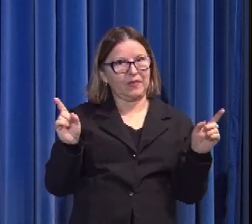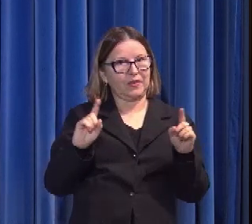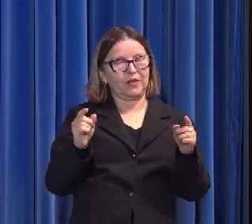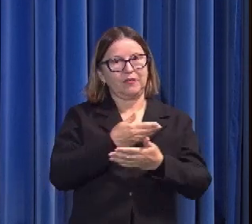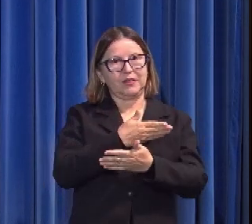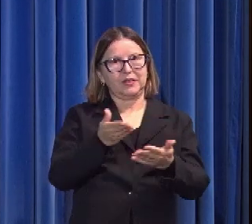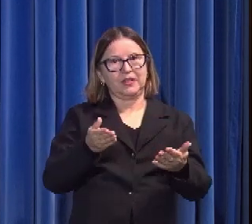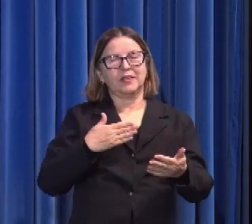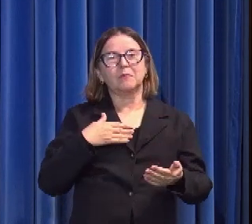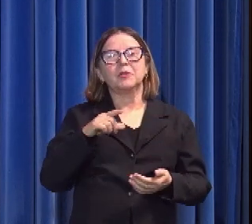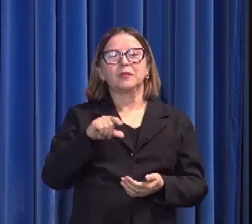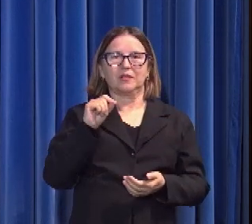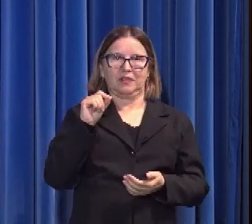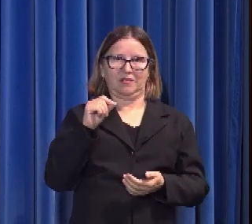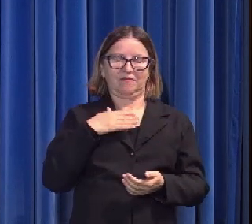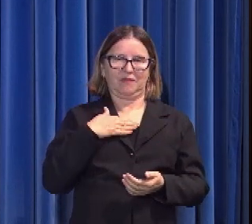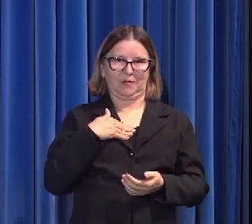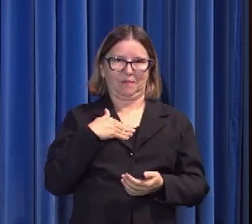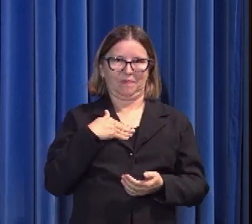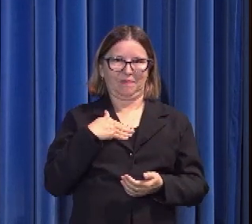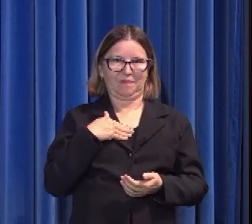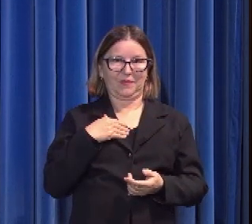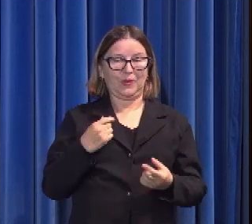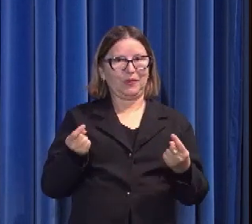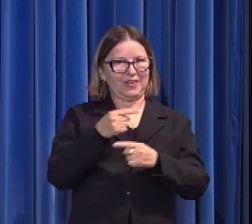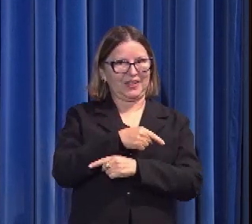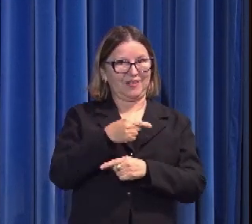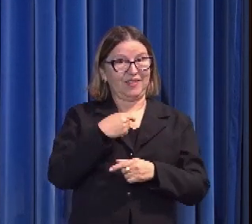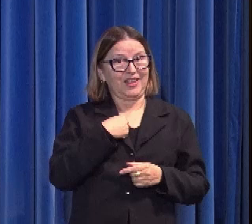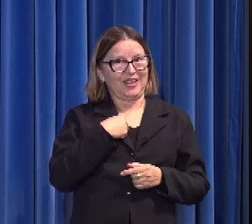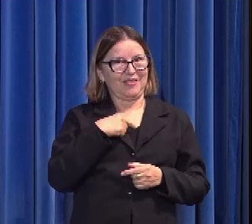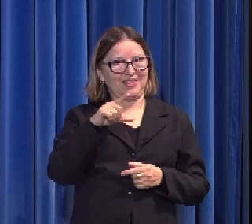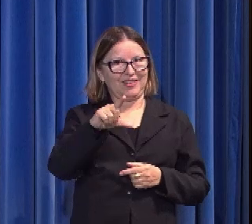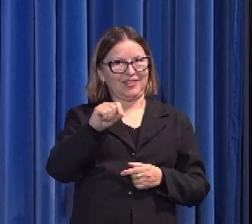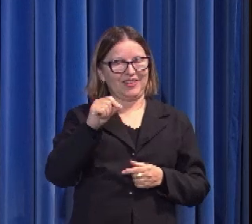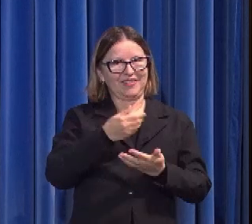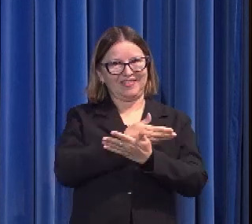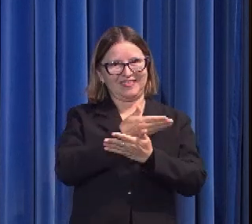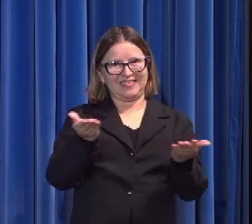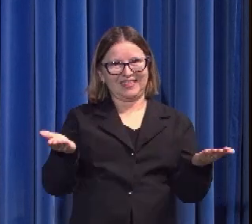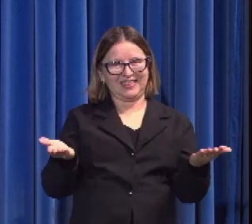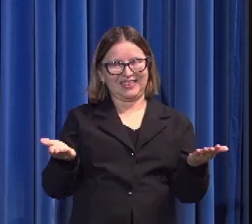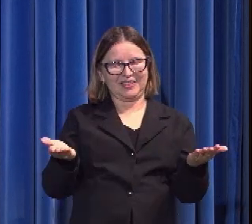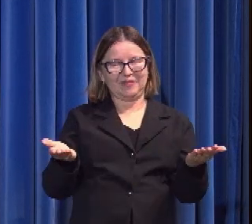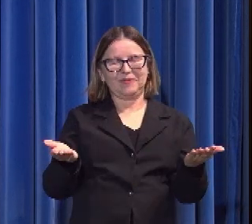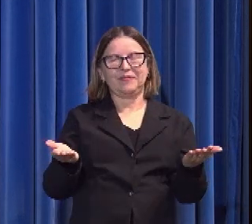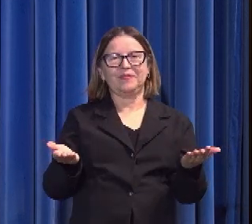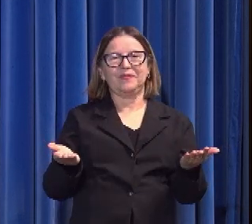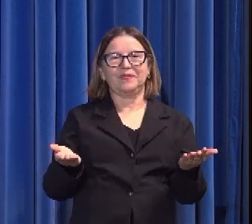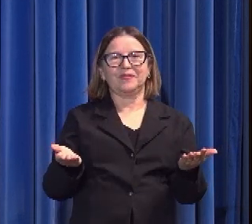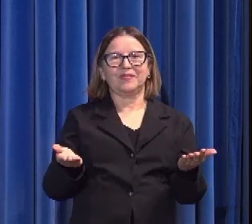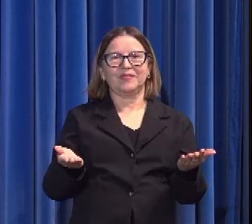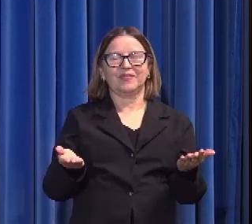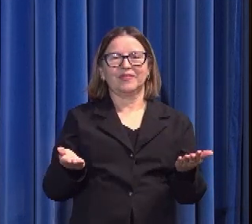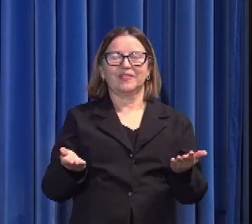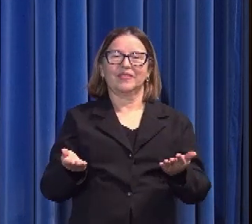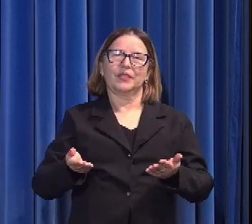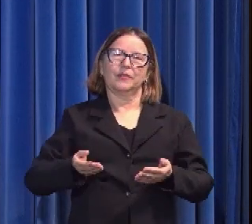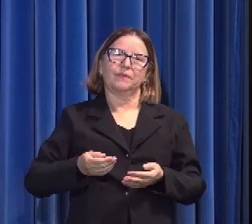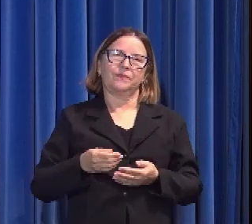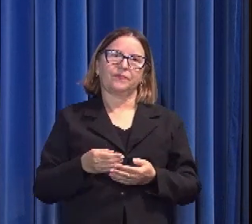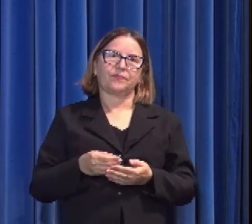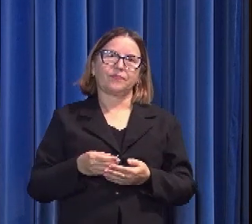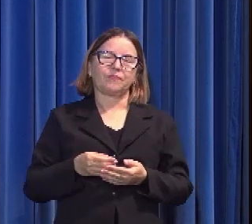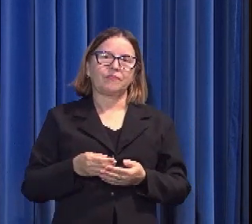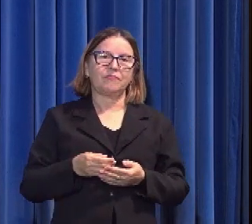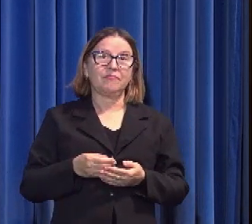que me escolhestes a mim pelo contrário eu vos escolhi a vós outros e vos designei para